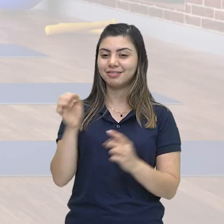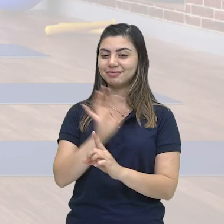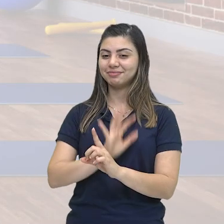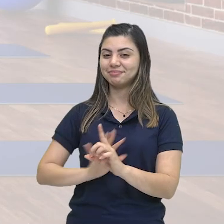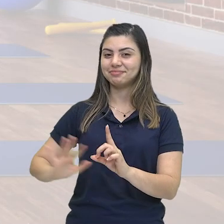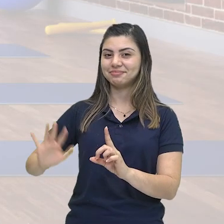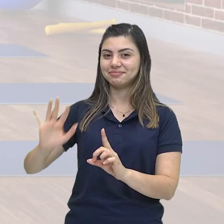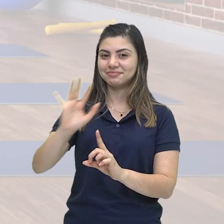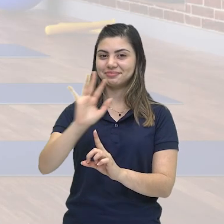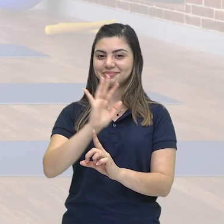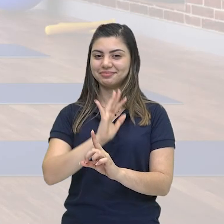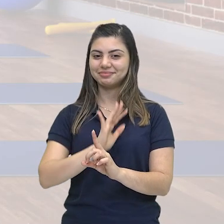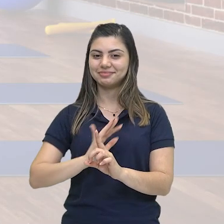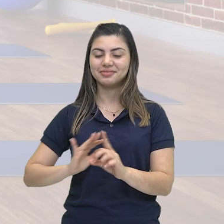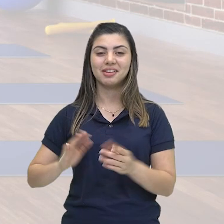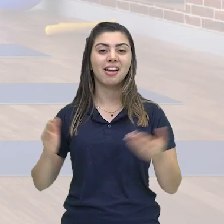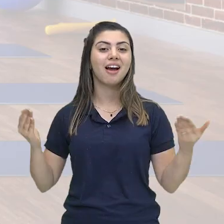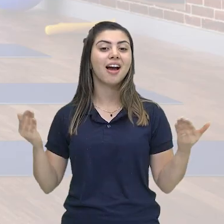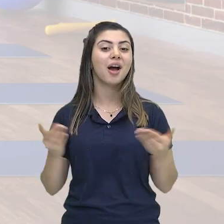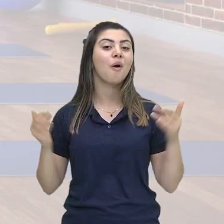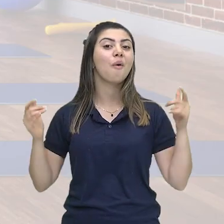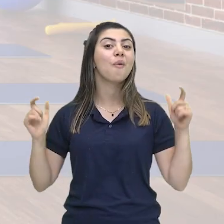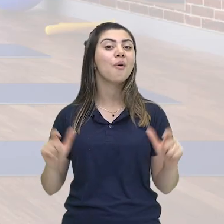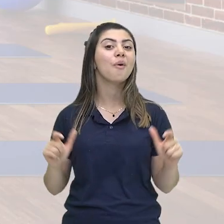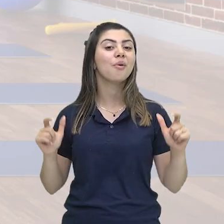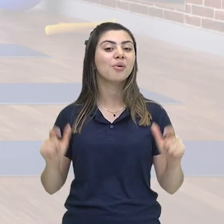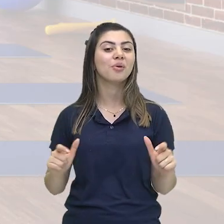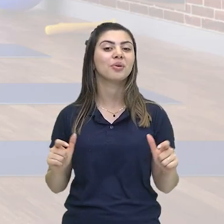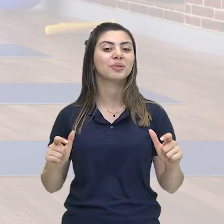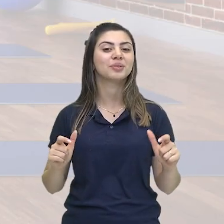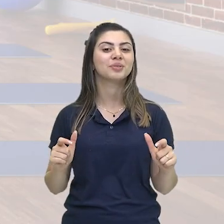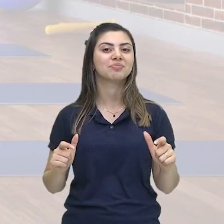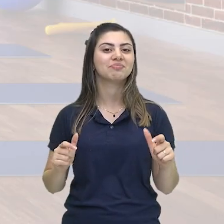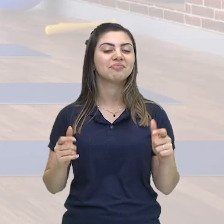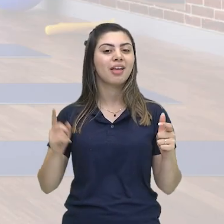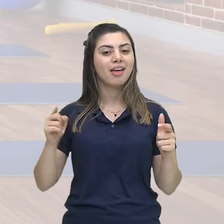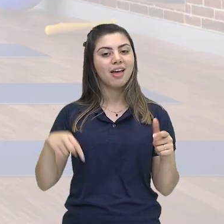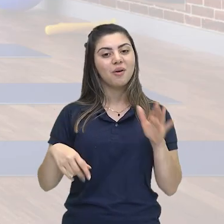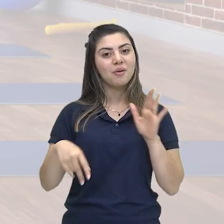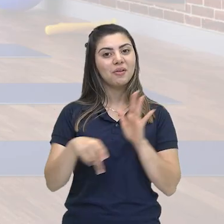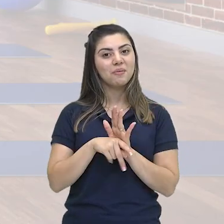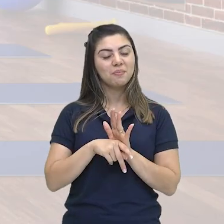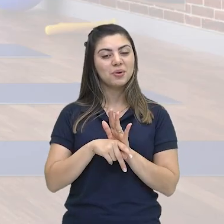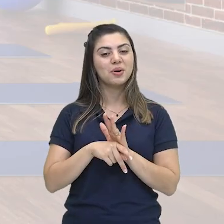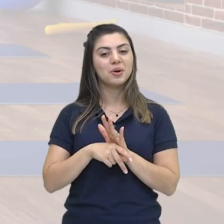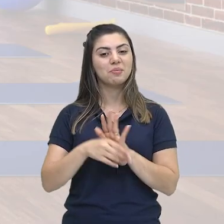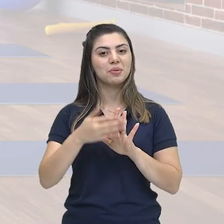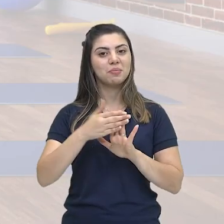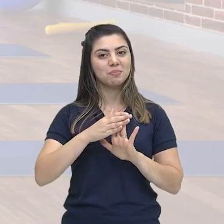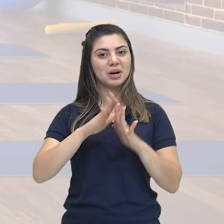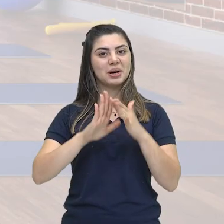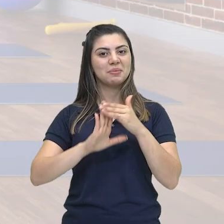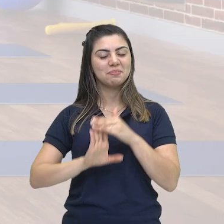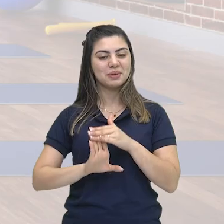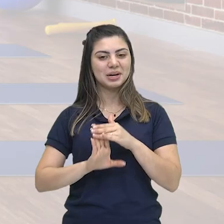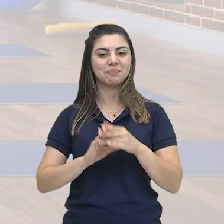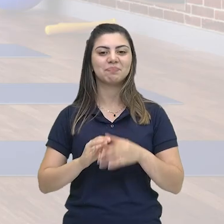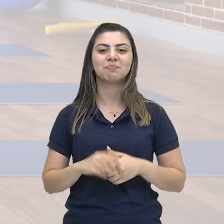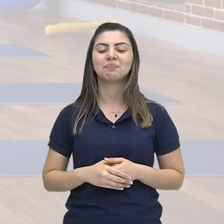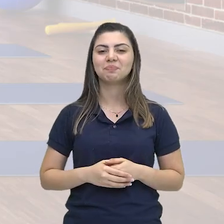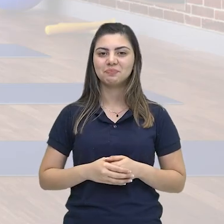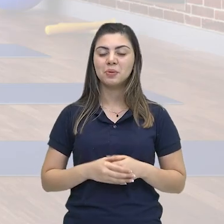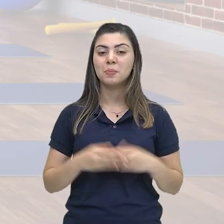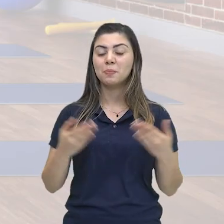cenário. Observem aqui, nós estamos onde? Numa sala de ginástica, justamente porque nós vamos falar